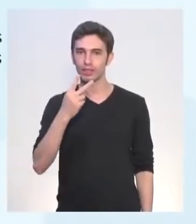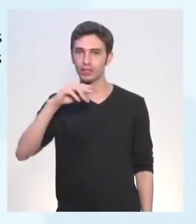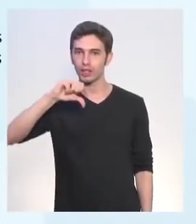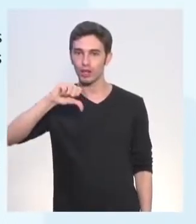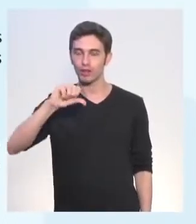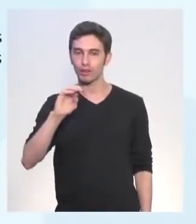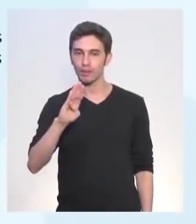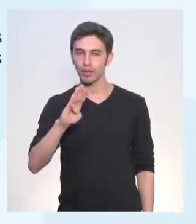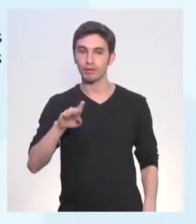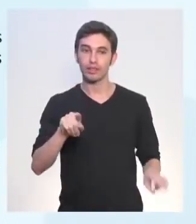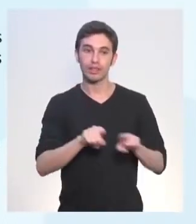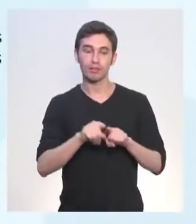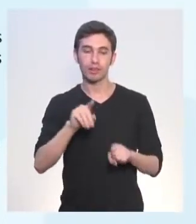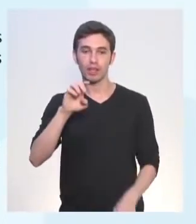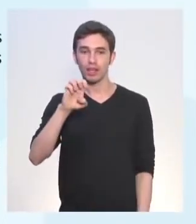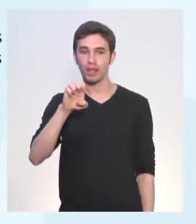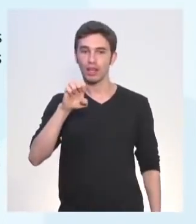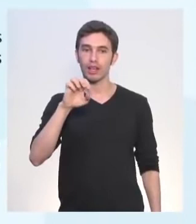EF89LP29B,